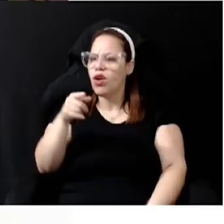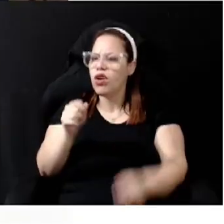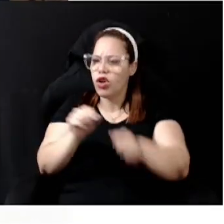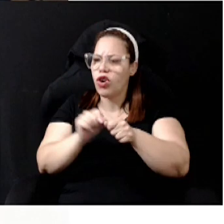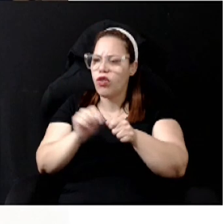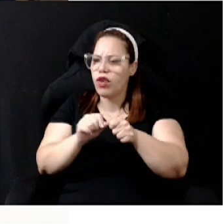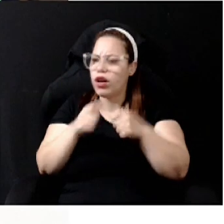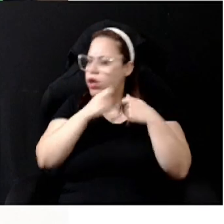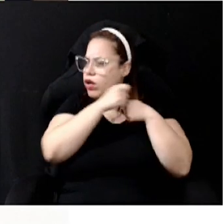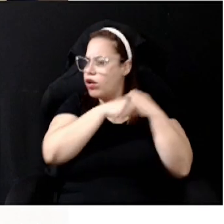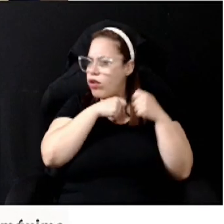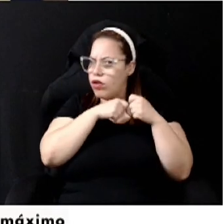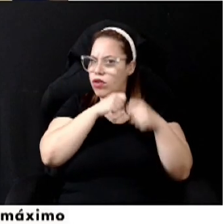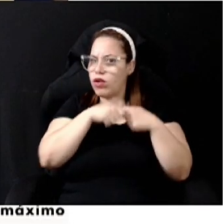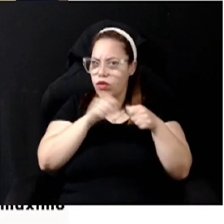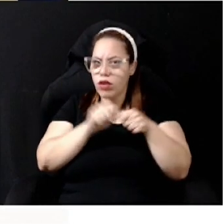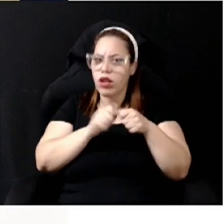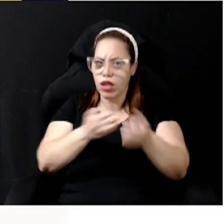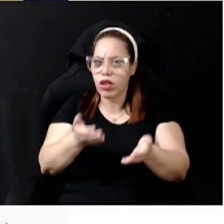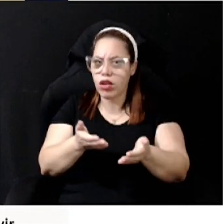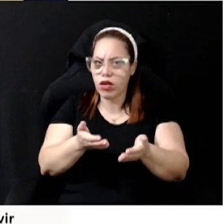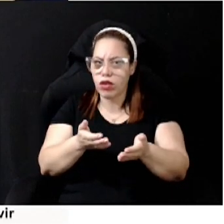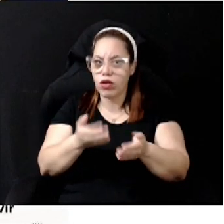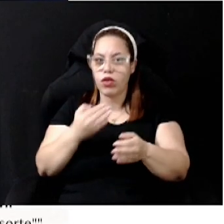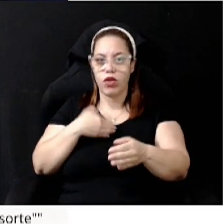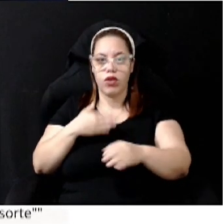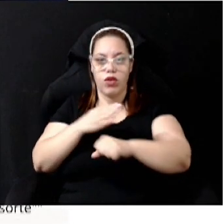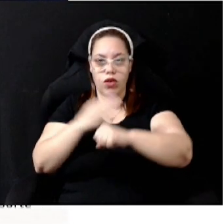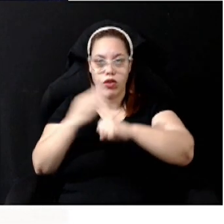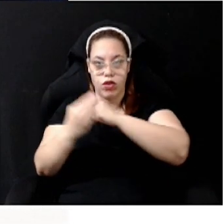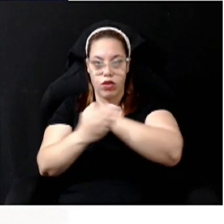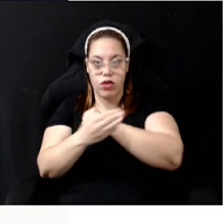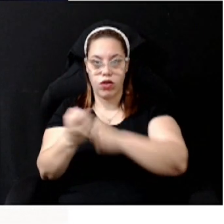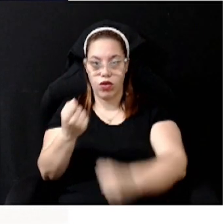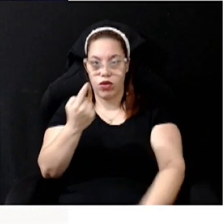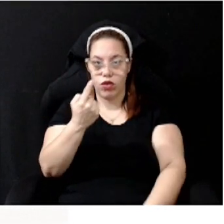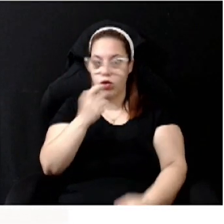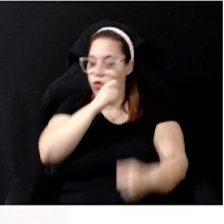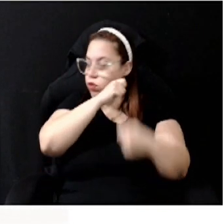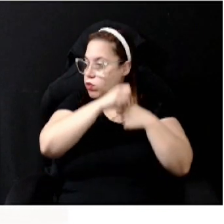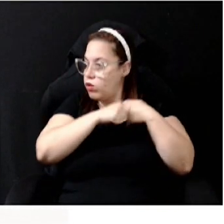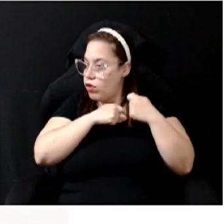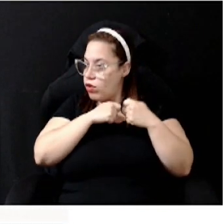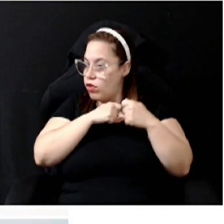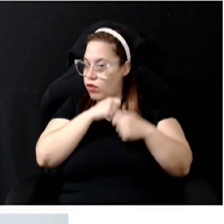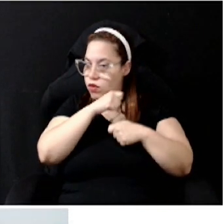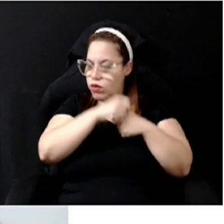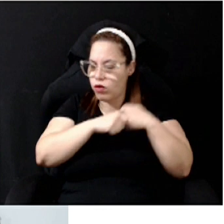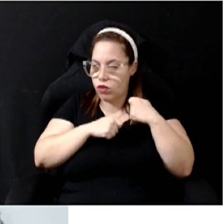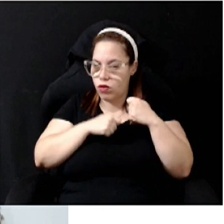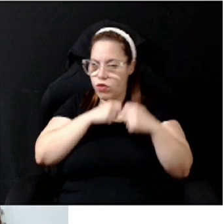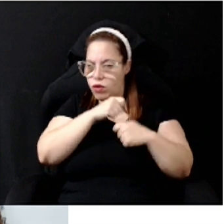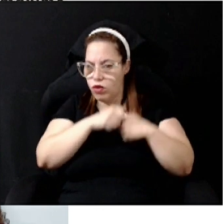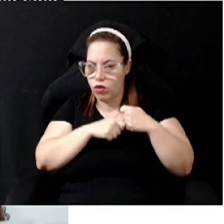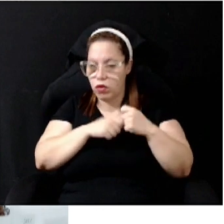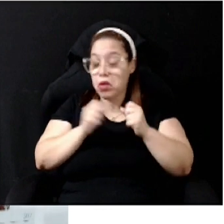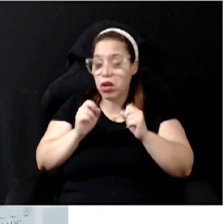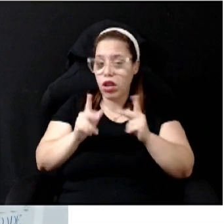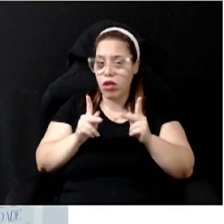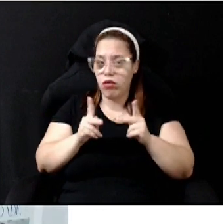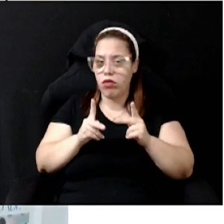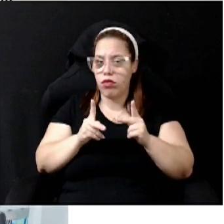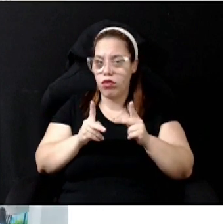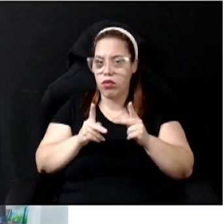você fazer isso. No meu bairro, na época, só tinha uma transista. E aí eu falei, tá, não tô